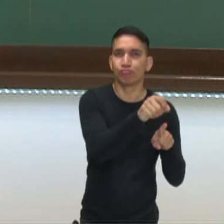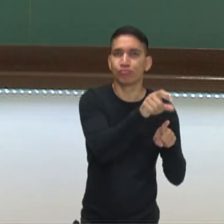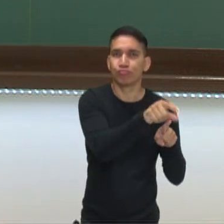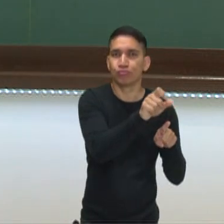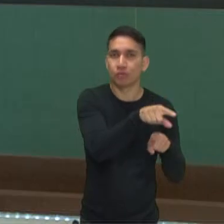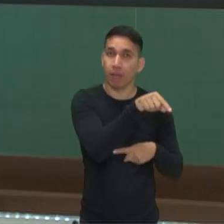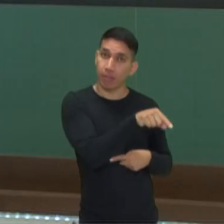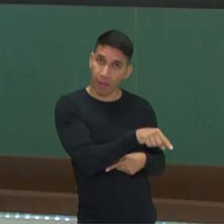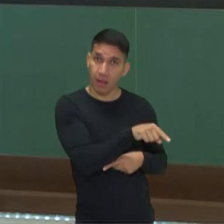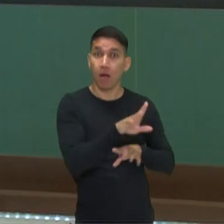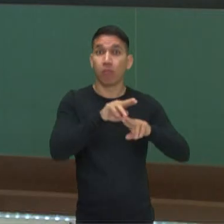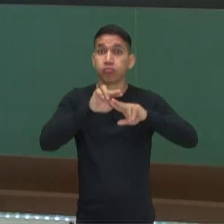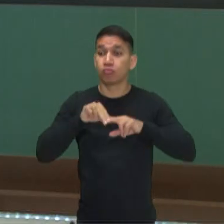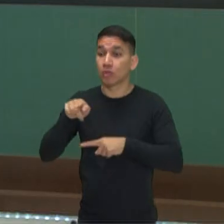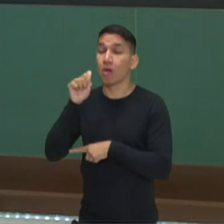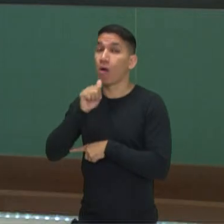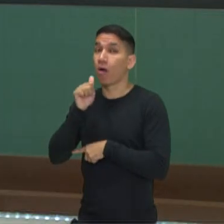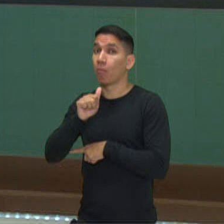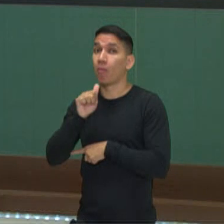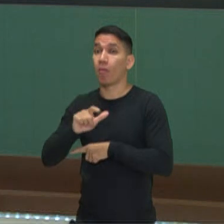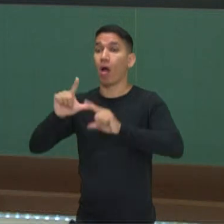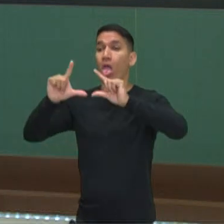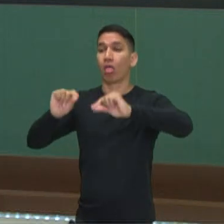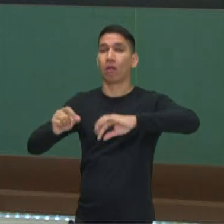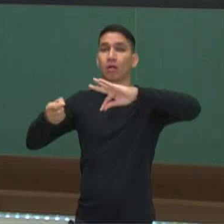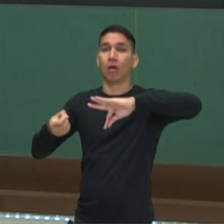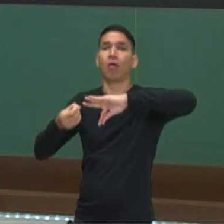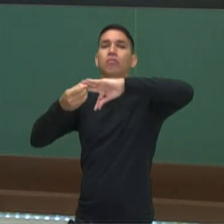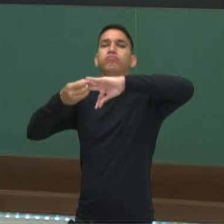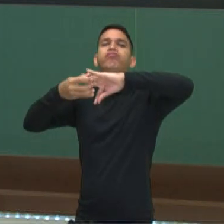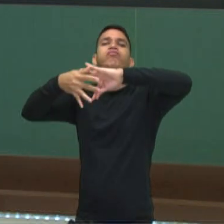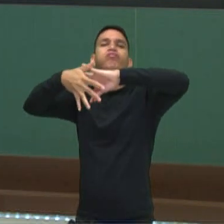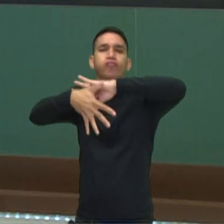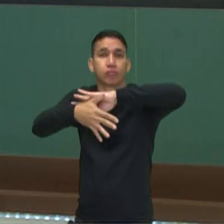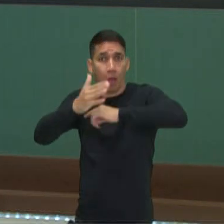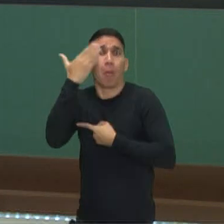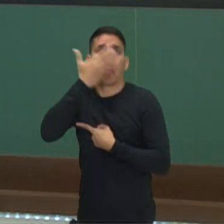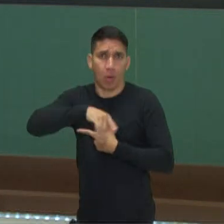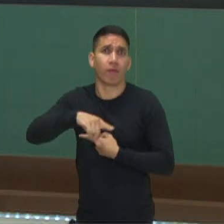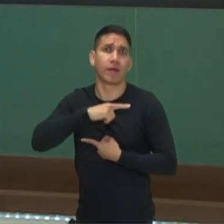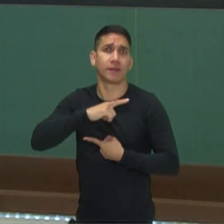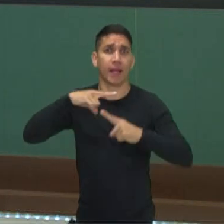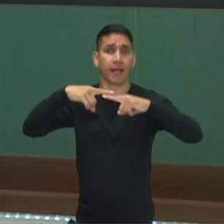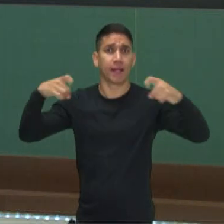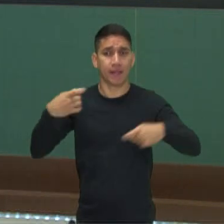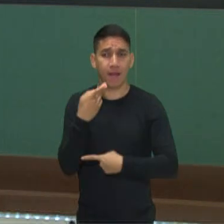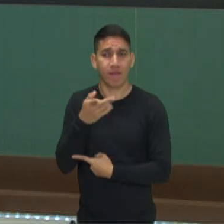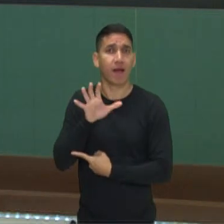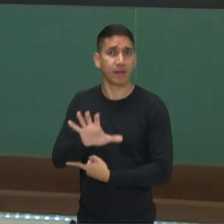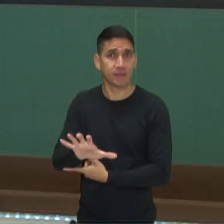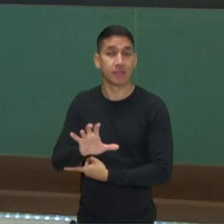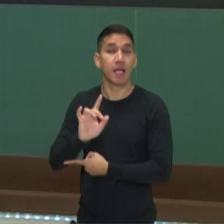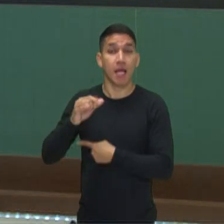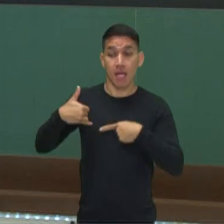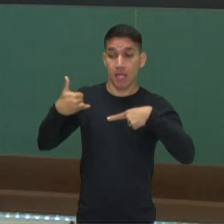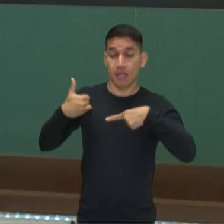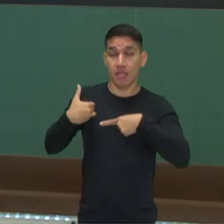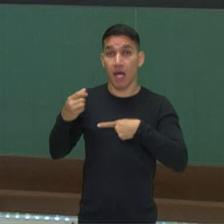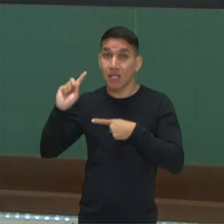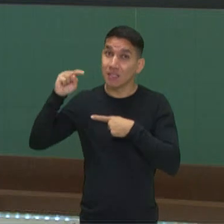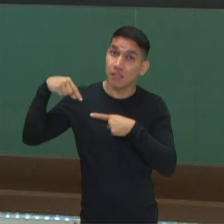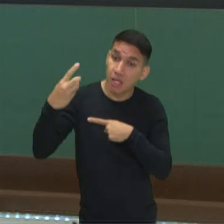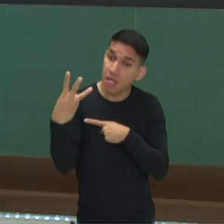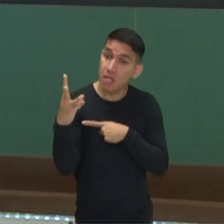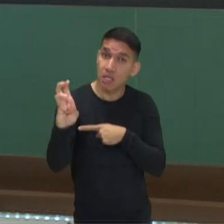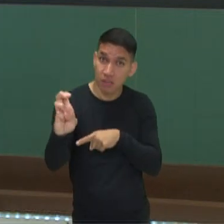queda na fertilidade da mulher, ela de fato é comprovada pela ciência. Depois dos 35, muitos